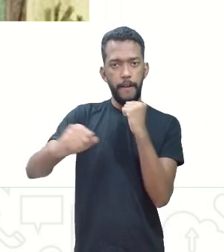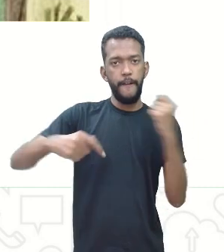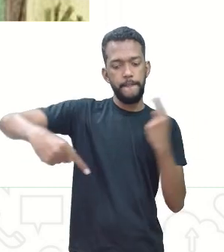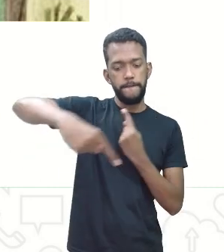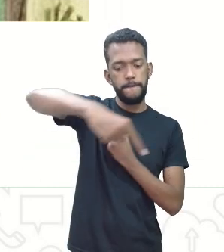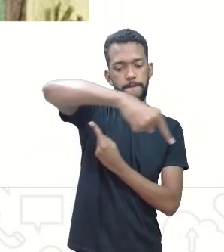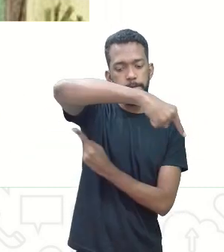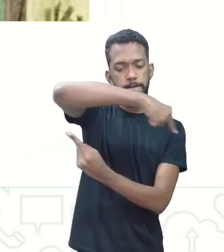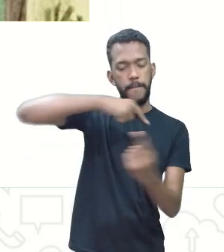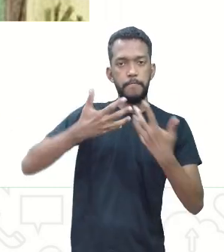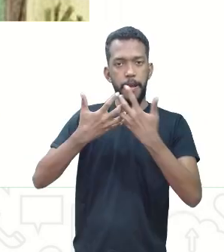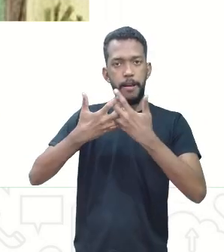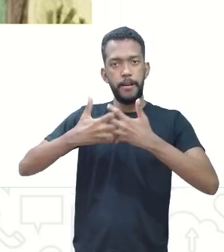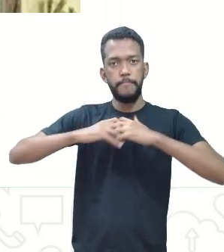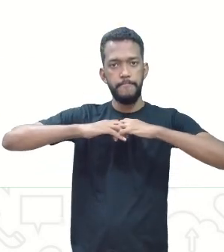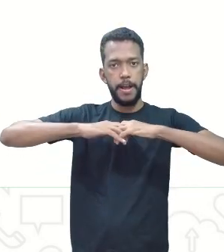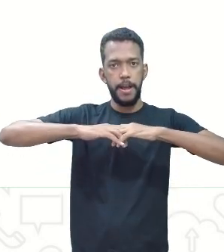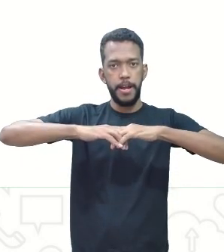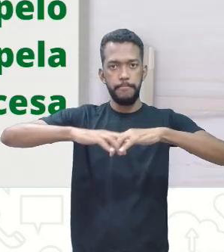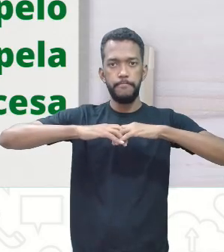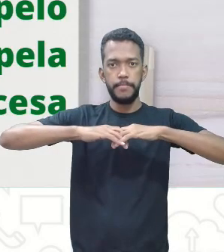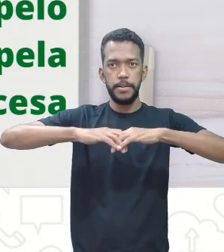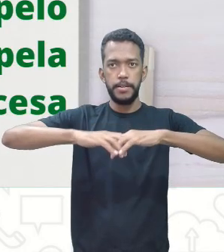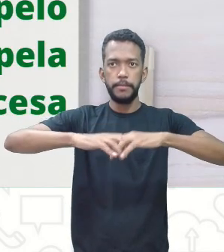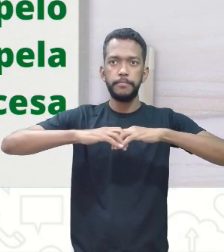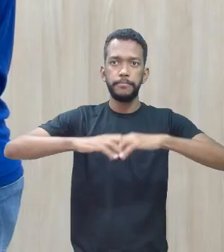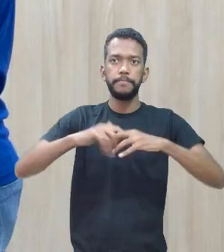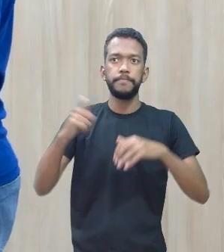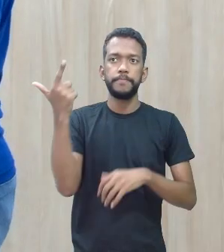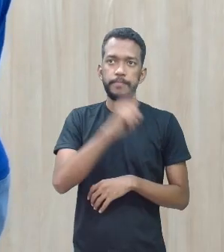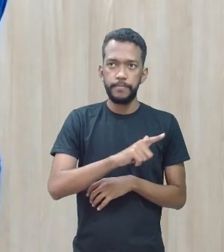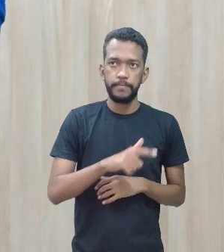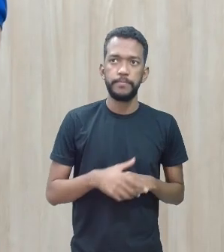movimentação das roldanas, né? Enquanto que nós temos